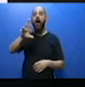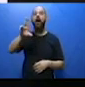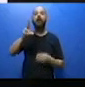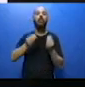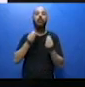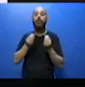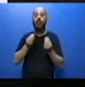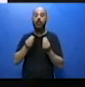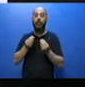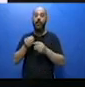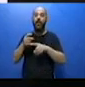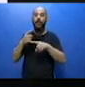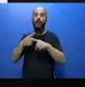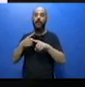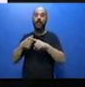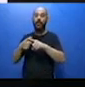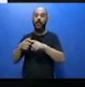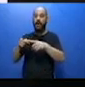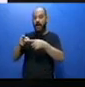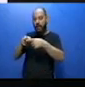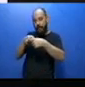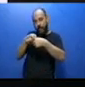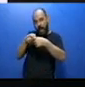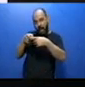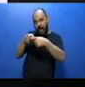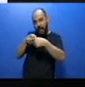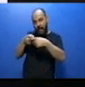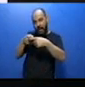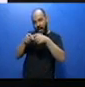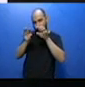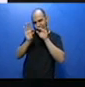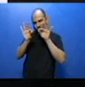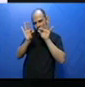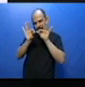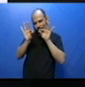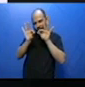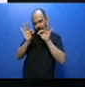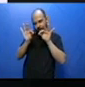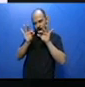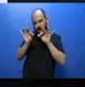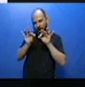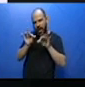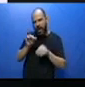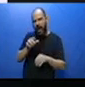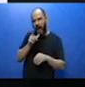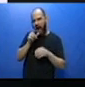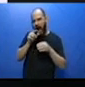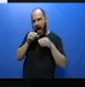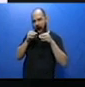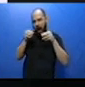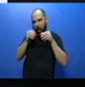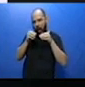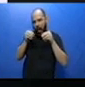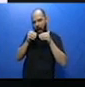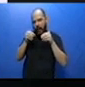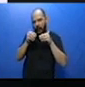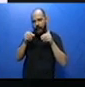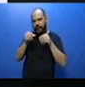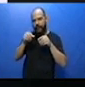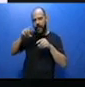sua pele fina e úmida. Enquanto vão se movimentando, elas cavam